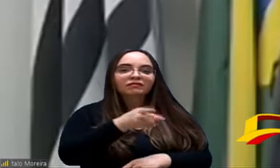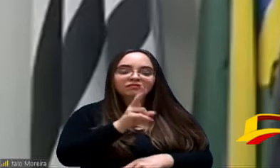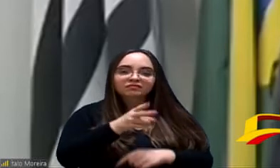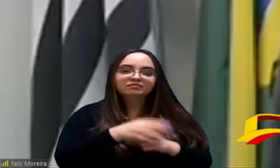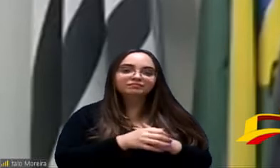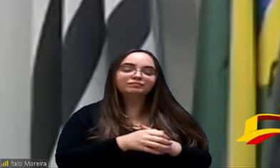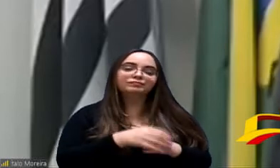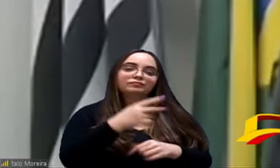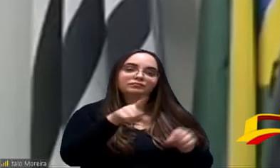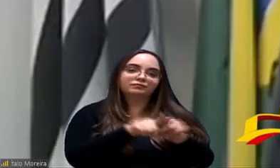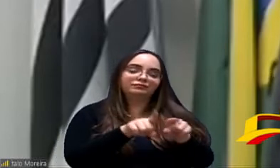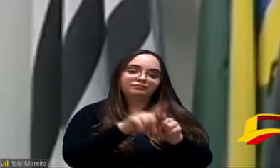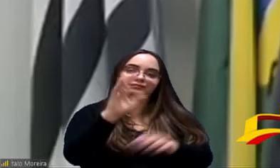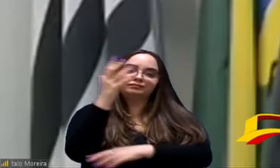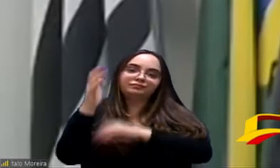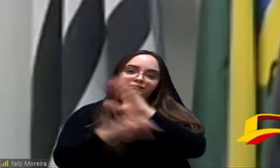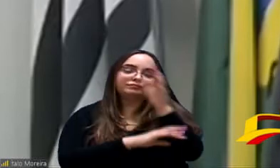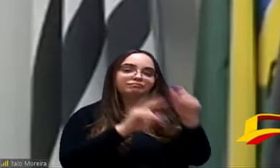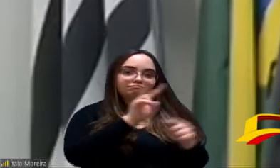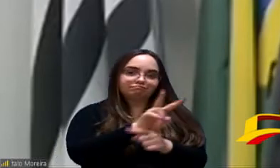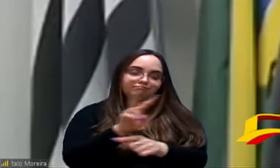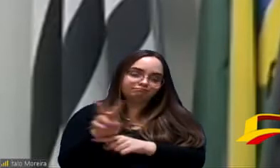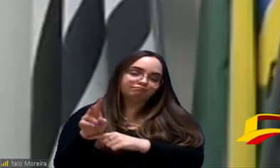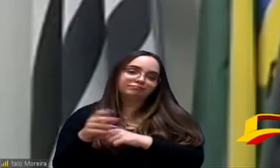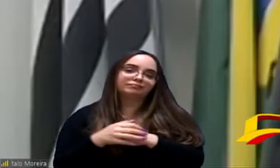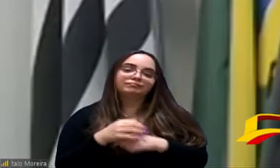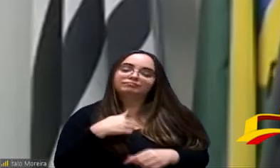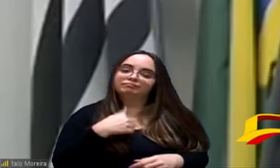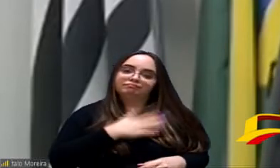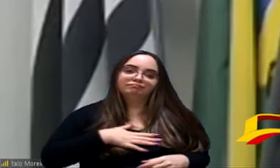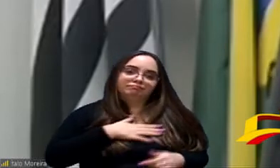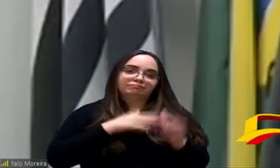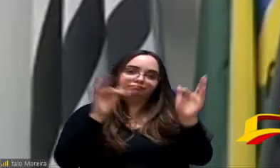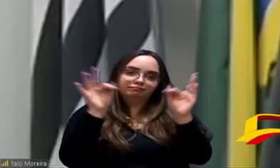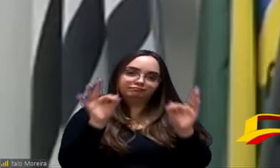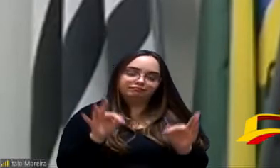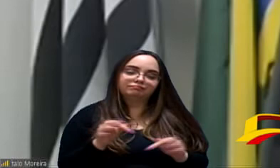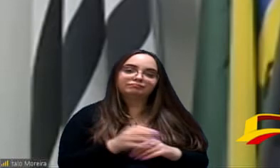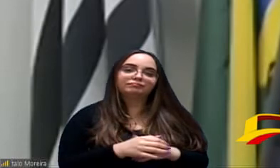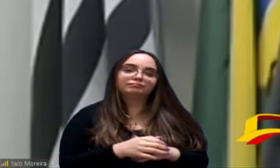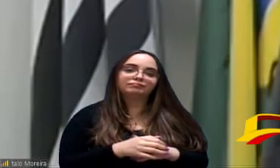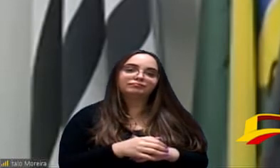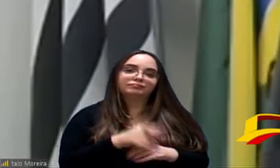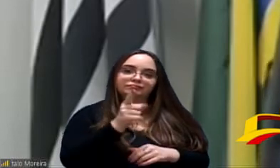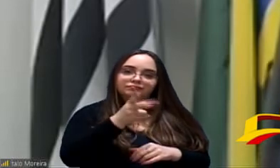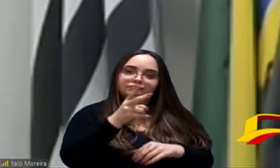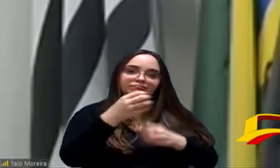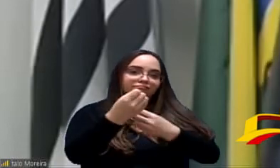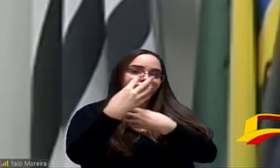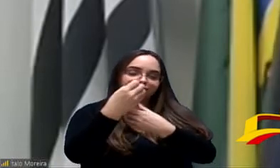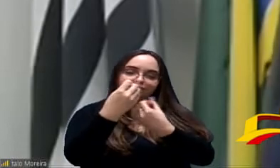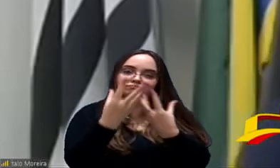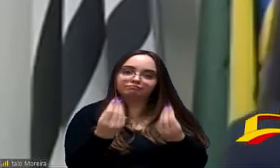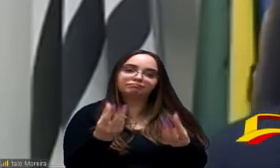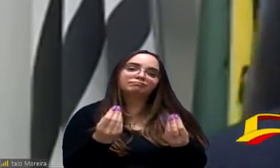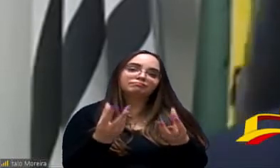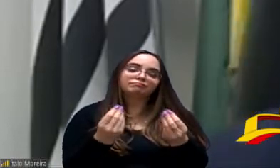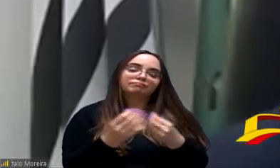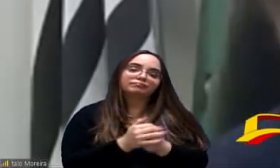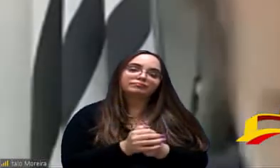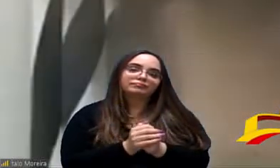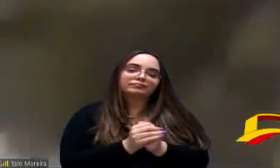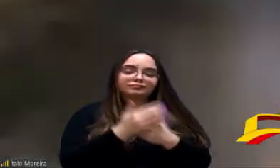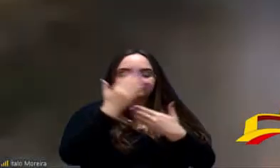meio ambiente. Eu fico muito feliz e honrado, né, e muito contente, né, professor, sempre dando aula para a gente. E fico